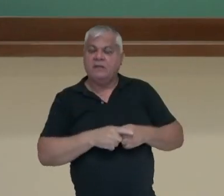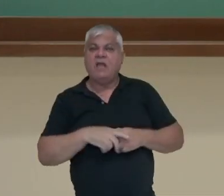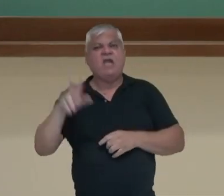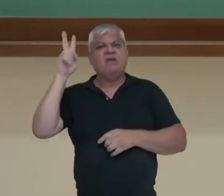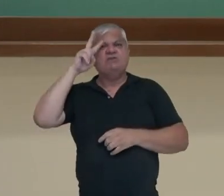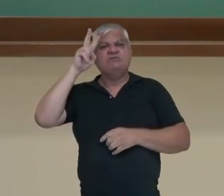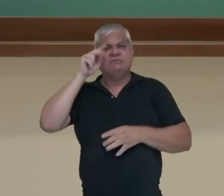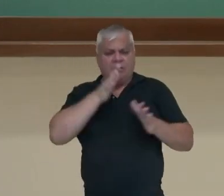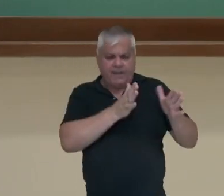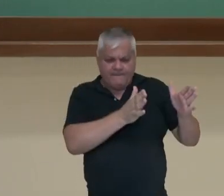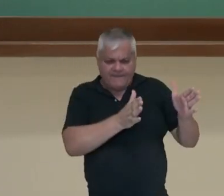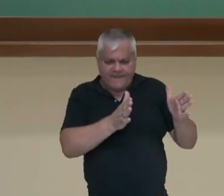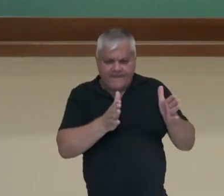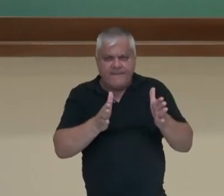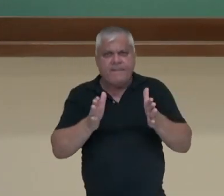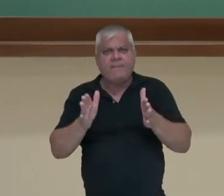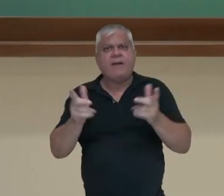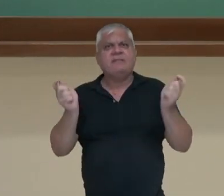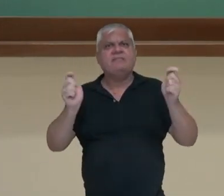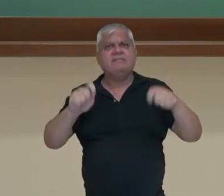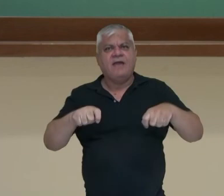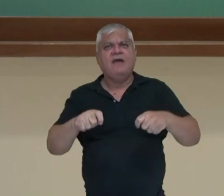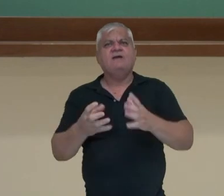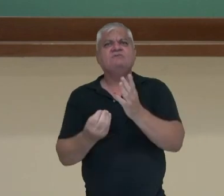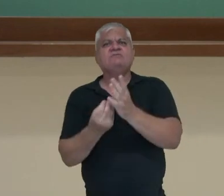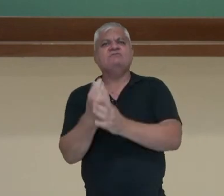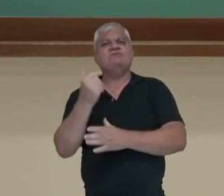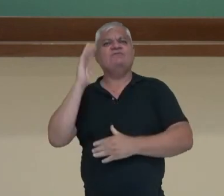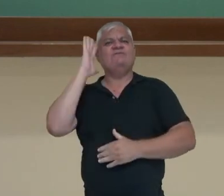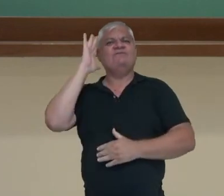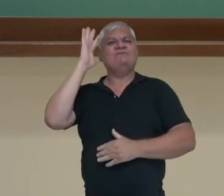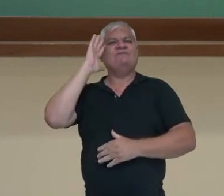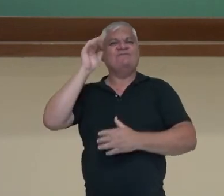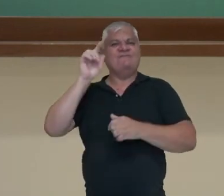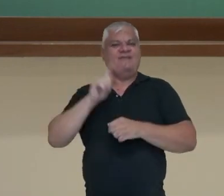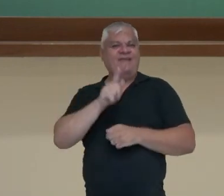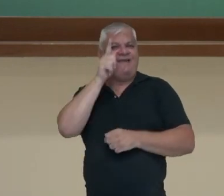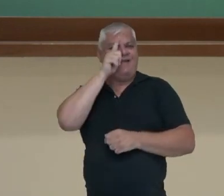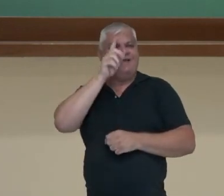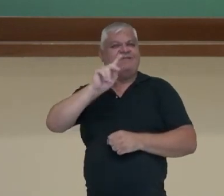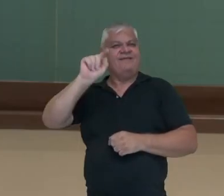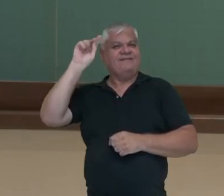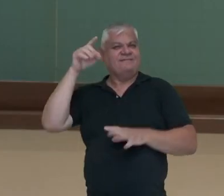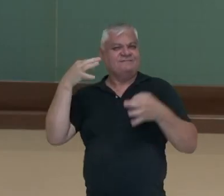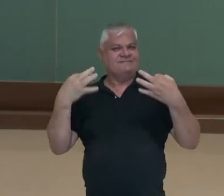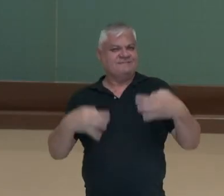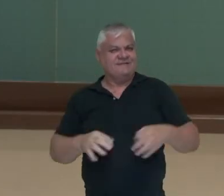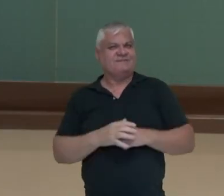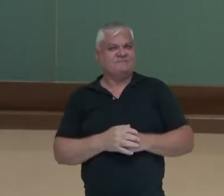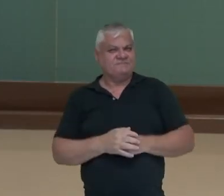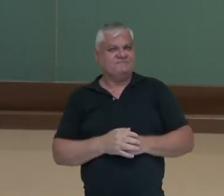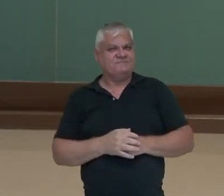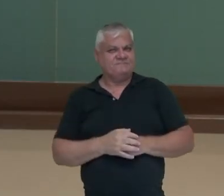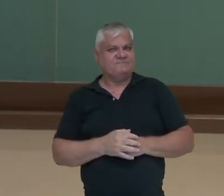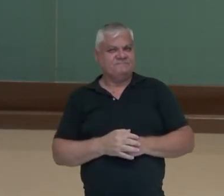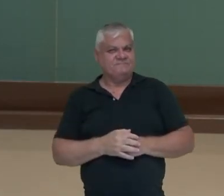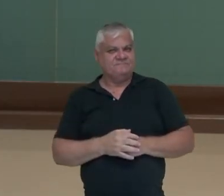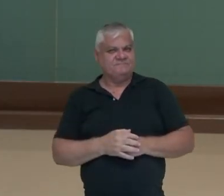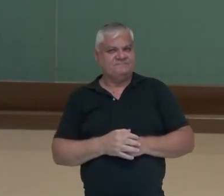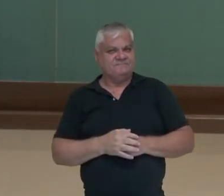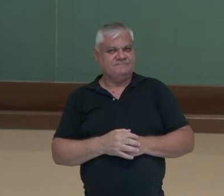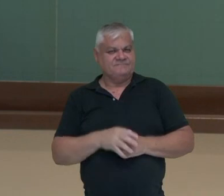históricas que possibilitaram o surgimento da filosofia na Grécia Antiga. Certo, pessoal? Vocês viram nessa